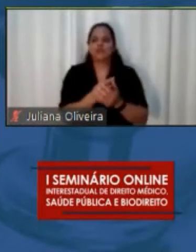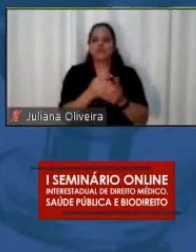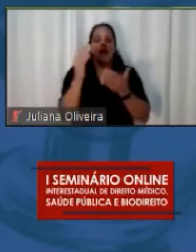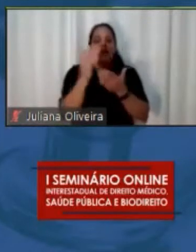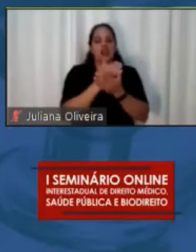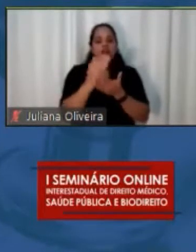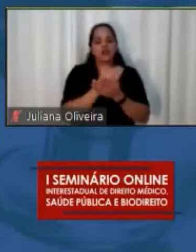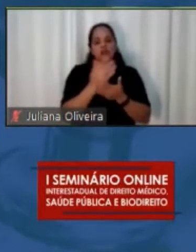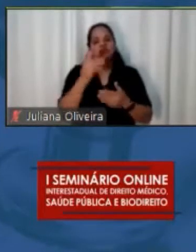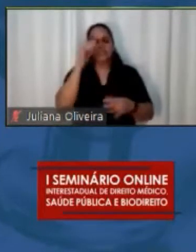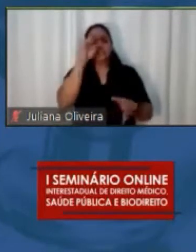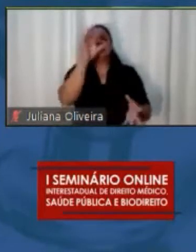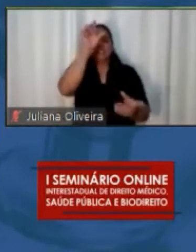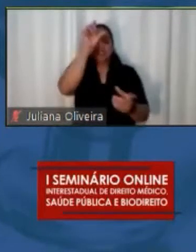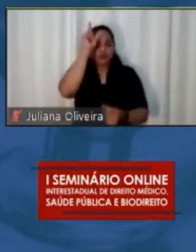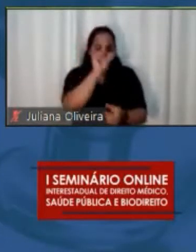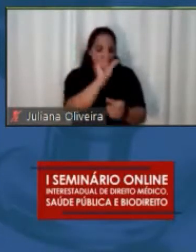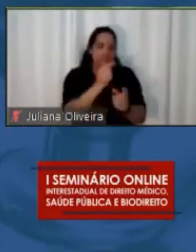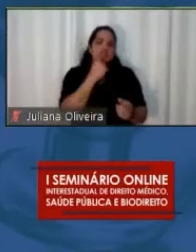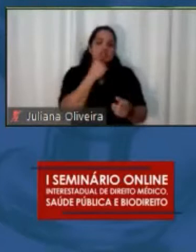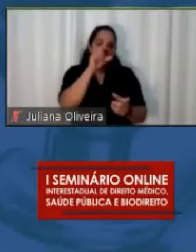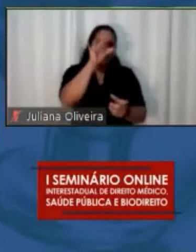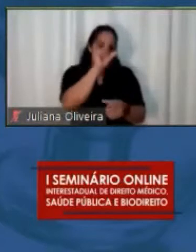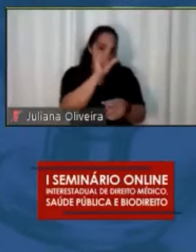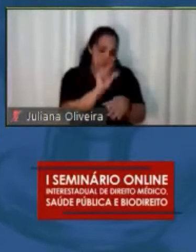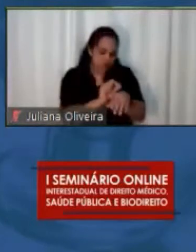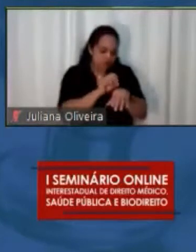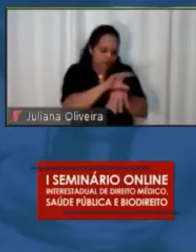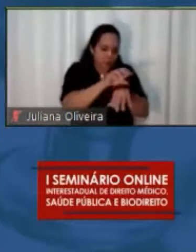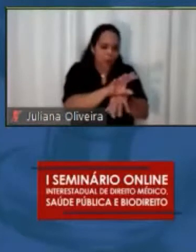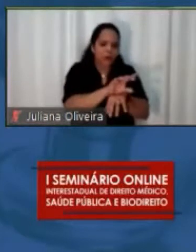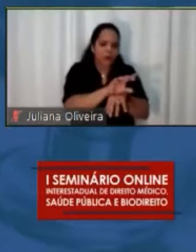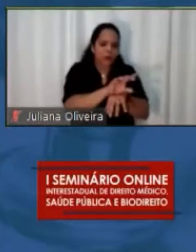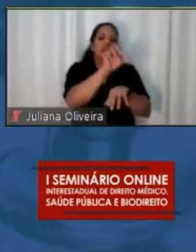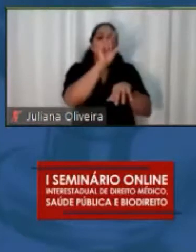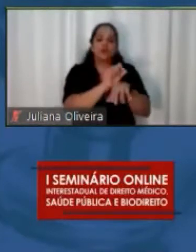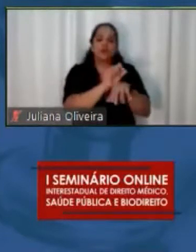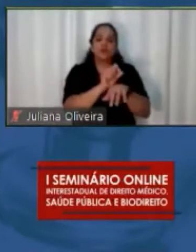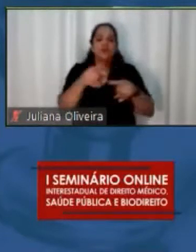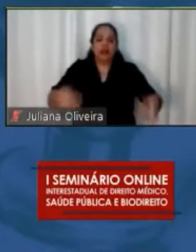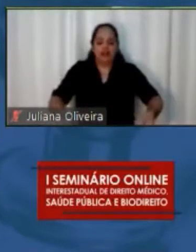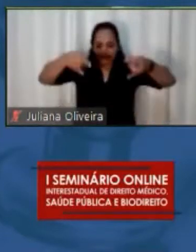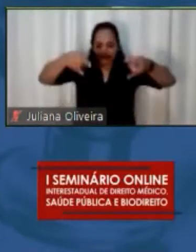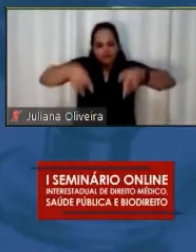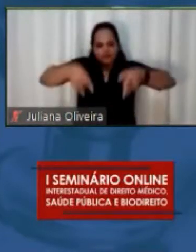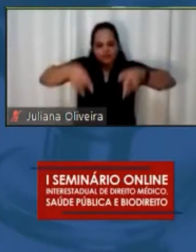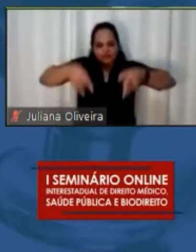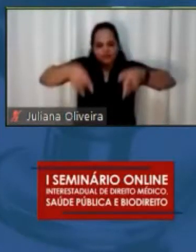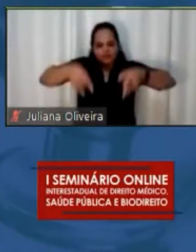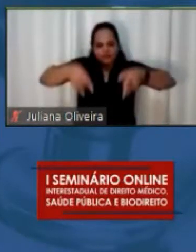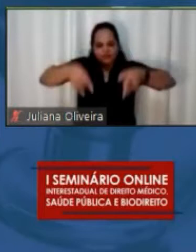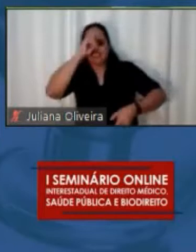diminua significativamente o sangramento nos leitos cirúrgicos. E aí nós vamos falar um pouco rapidamente sobre a questão